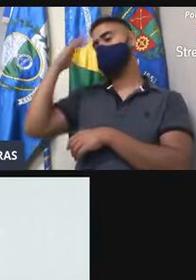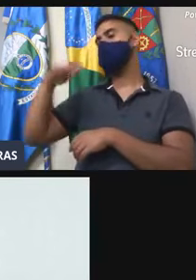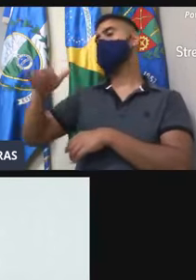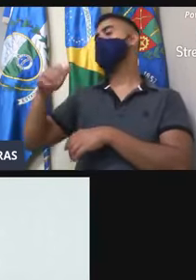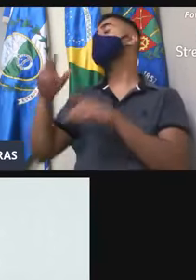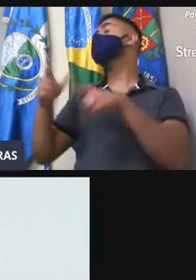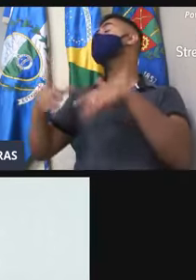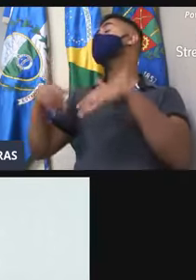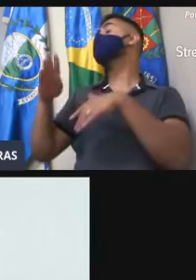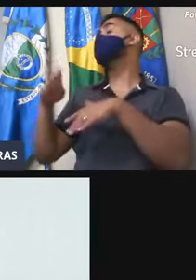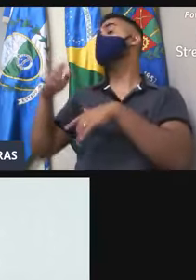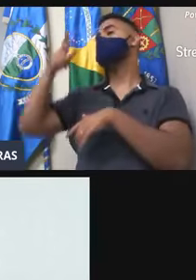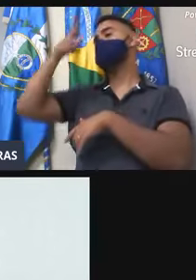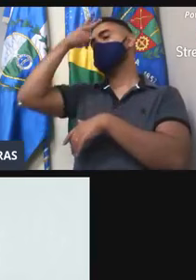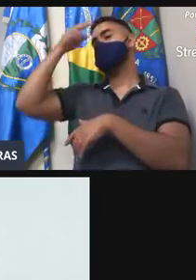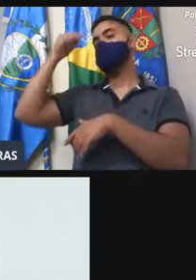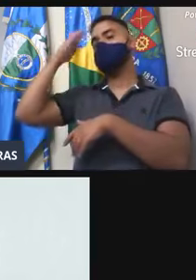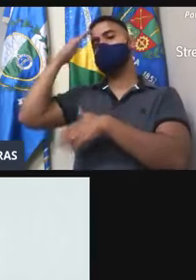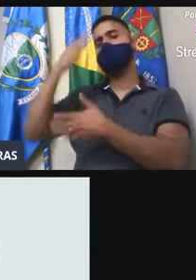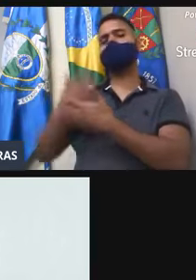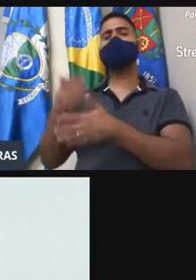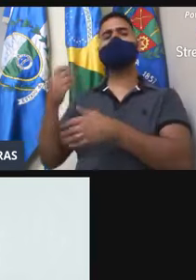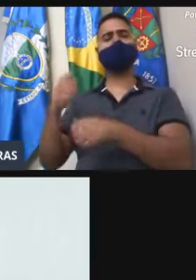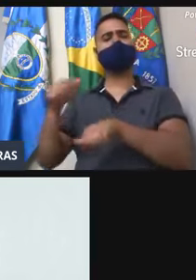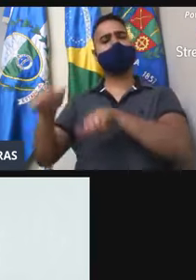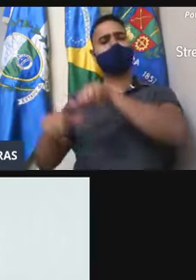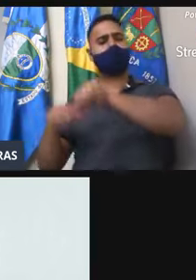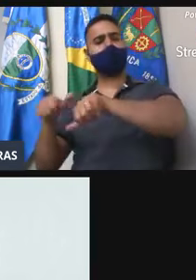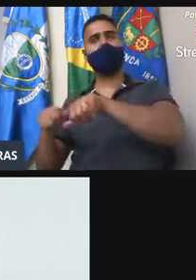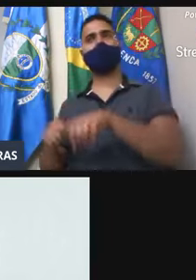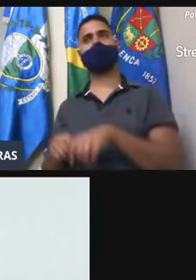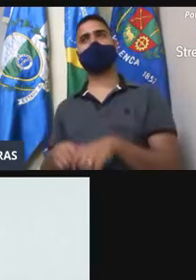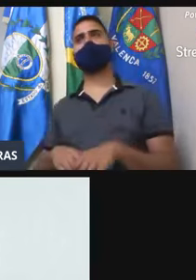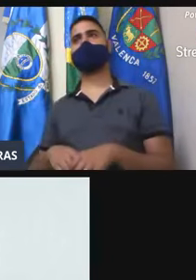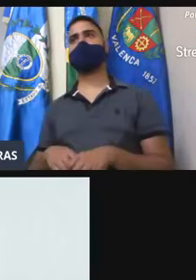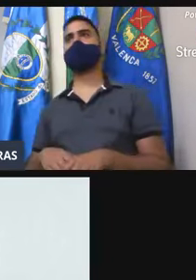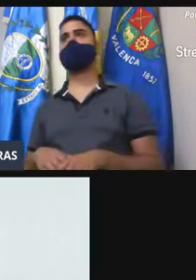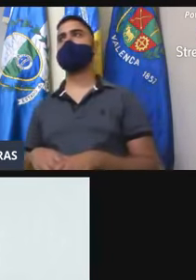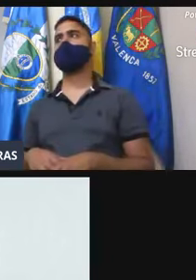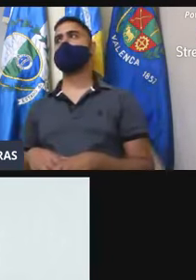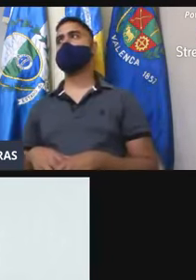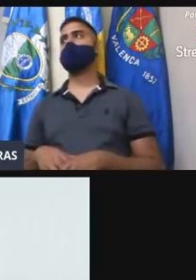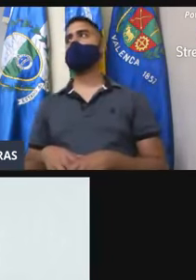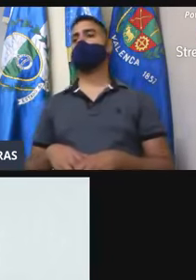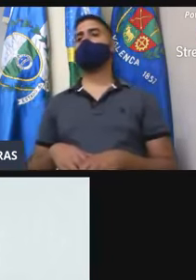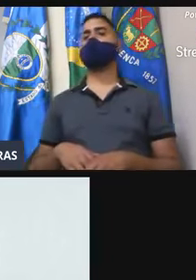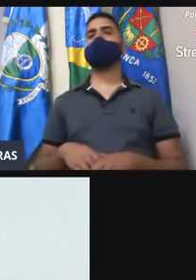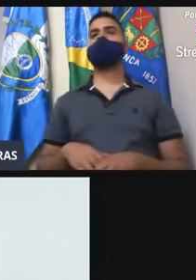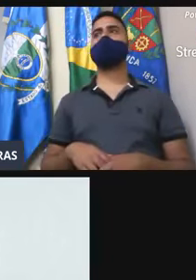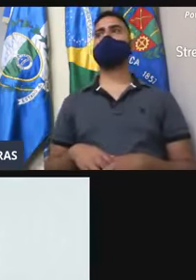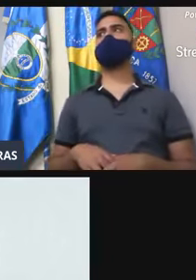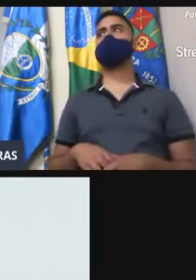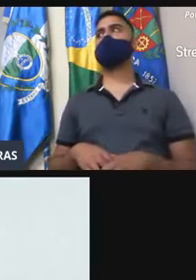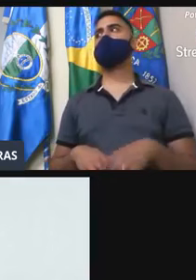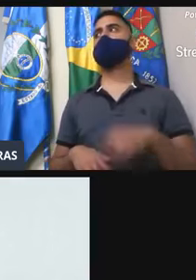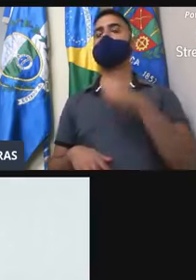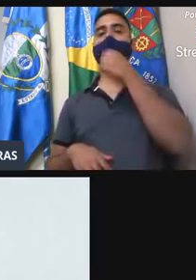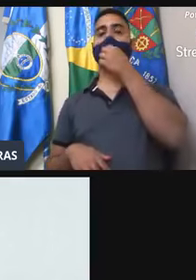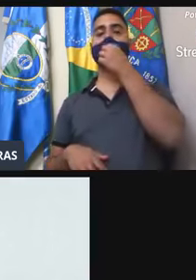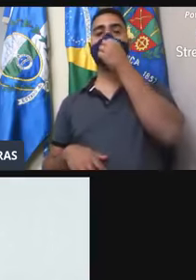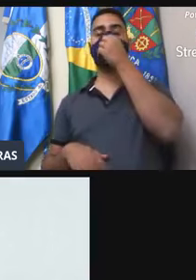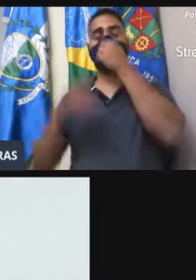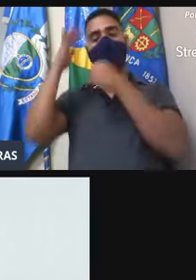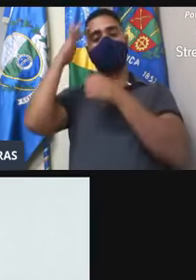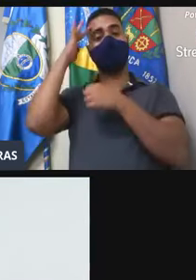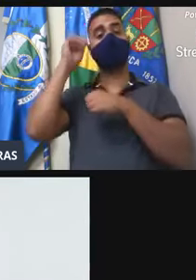Prefeitura. Então, eu acredito que tinha que modificar isso aí. Eu acho que tinha que modificar, ou tem que modificar, e